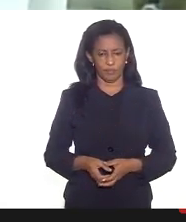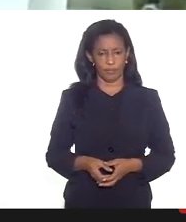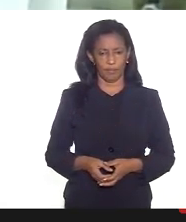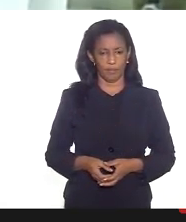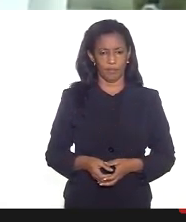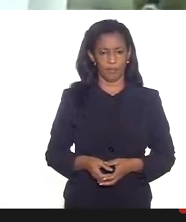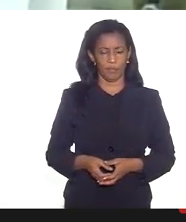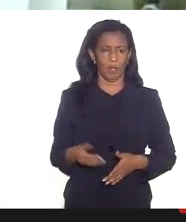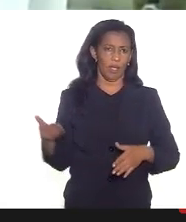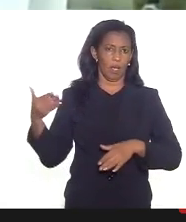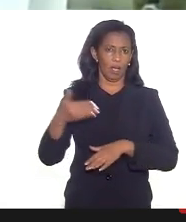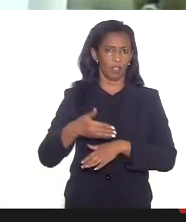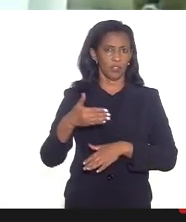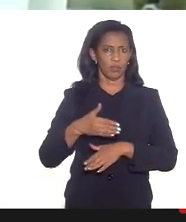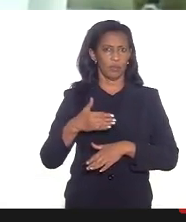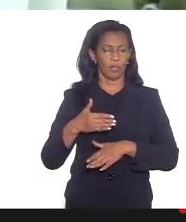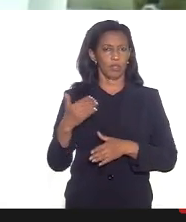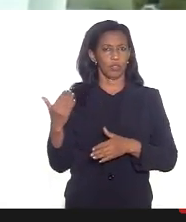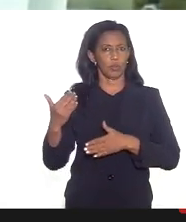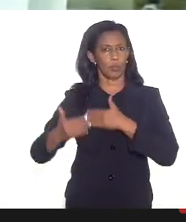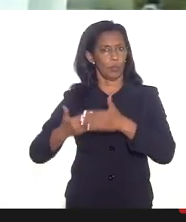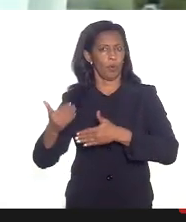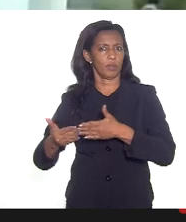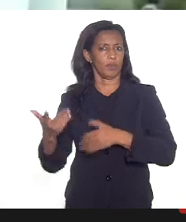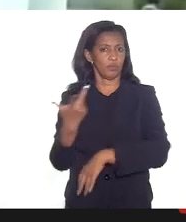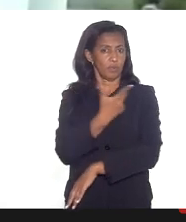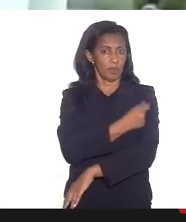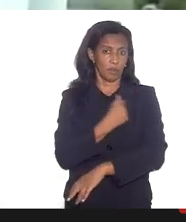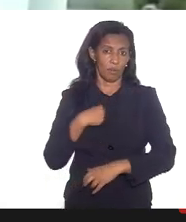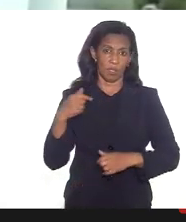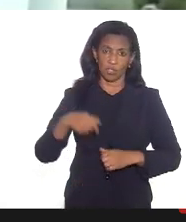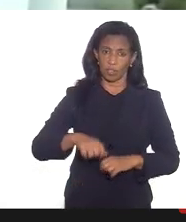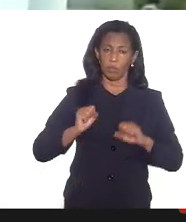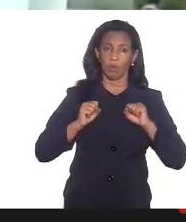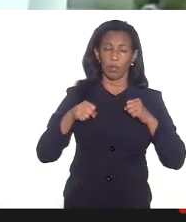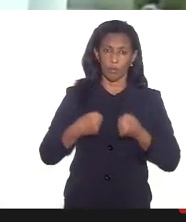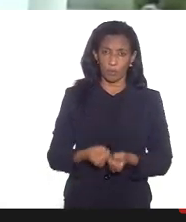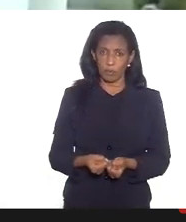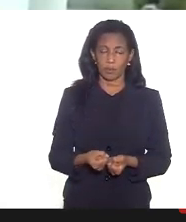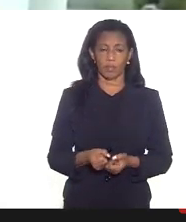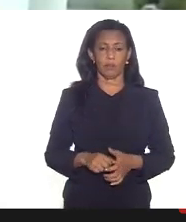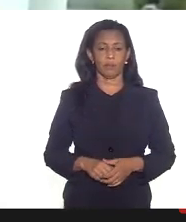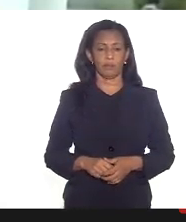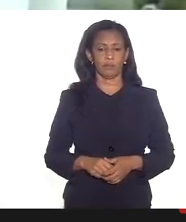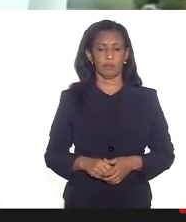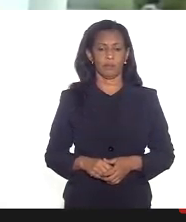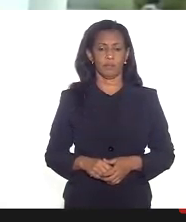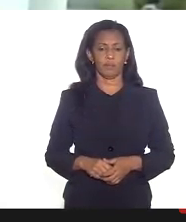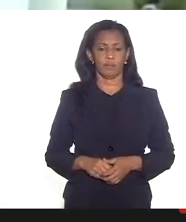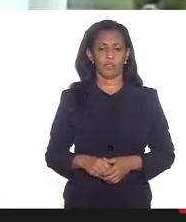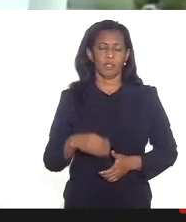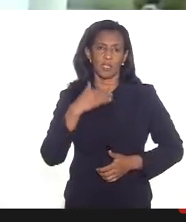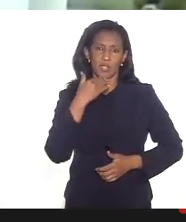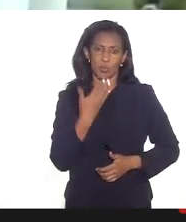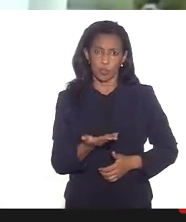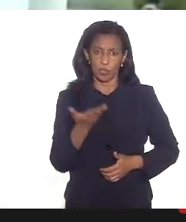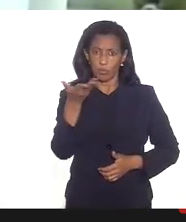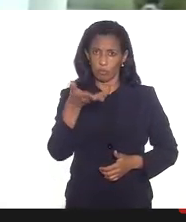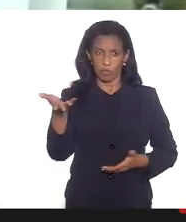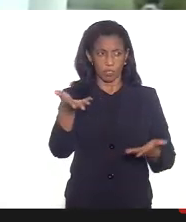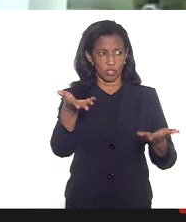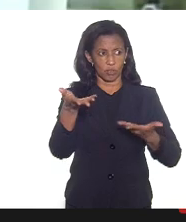ativamente no processo de vacinação mas ele está aqui para reforçar essa demanda que vocês estão